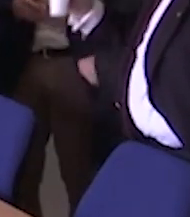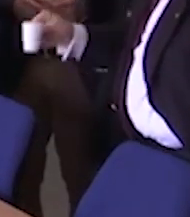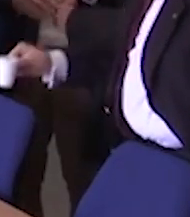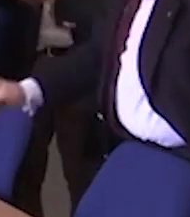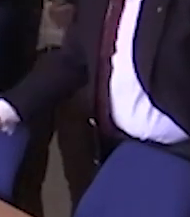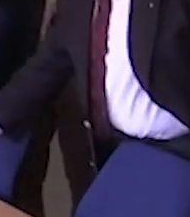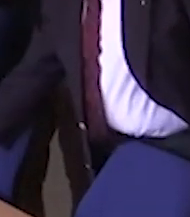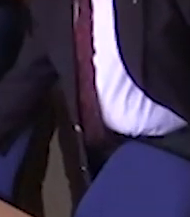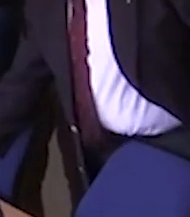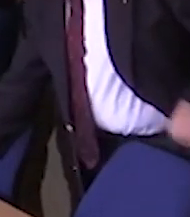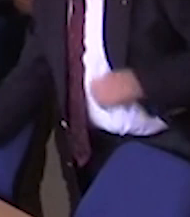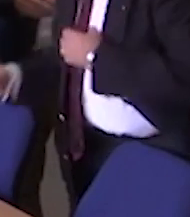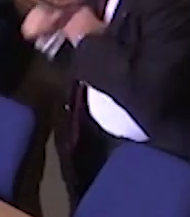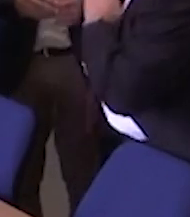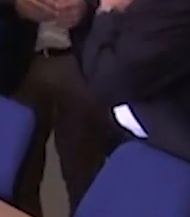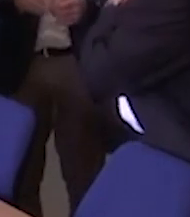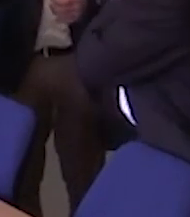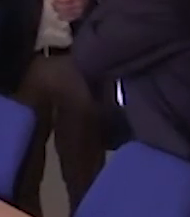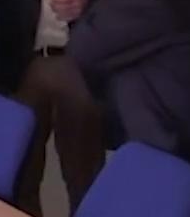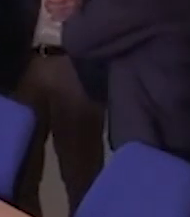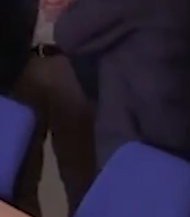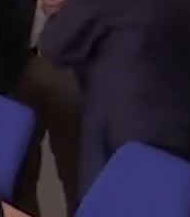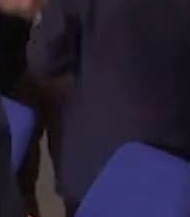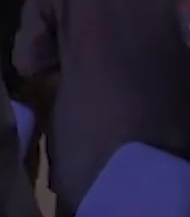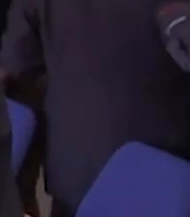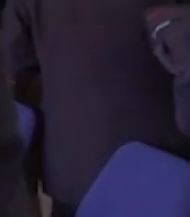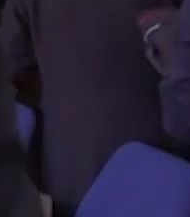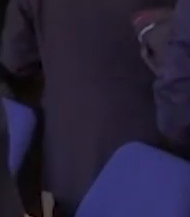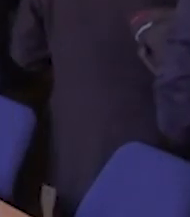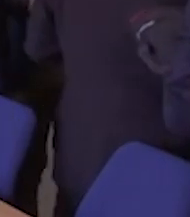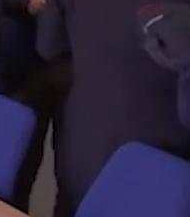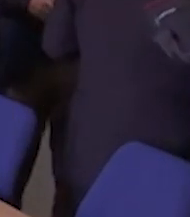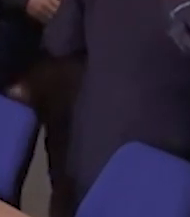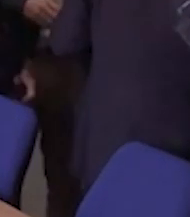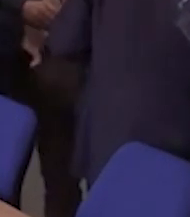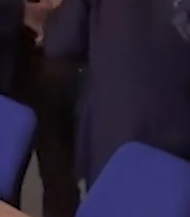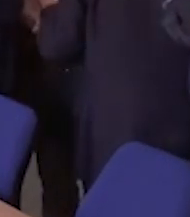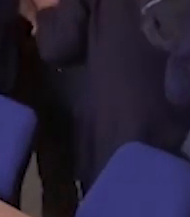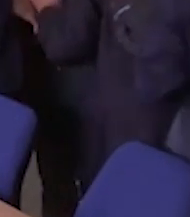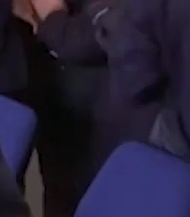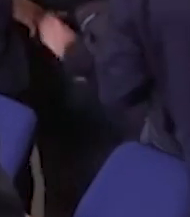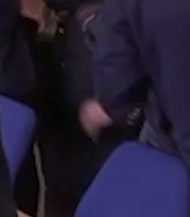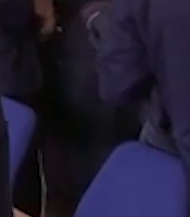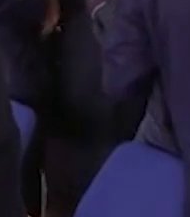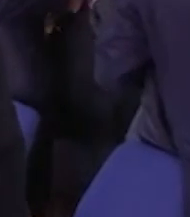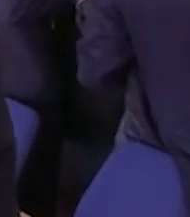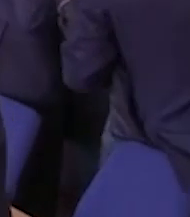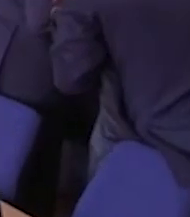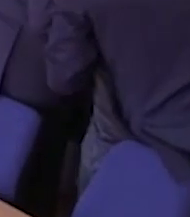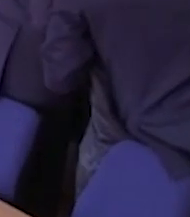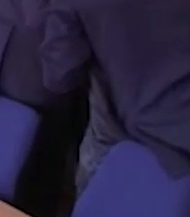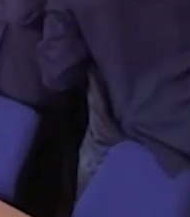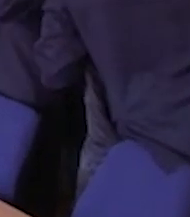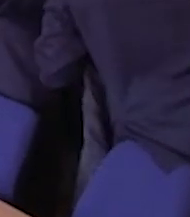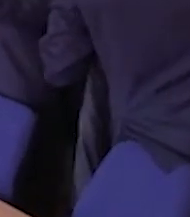nos seus recursos humanos, quer nos seus recursos técnicos e mesmo de equipamentos, e também demorou algum